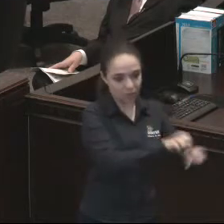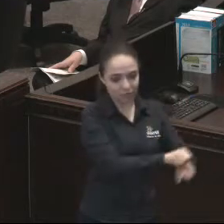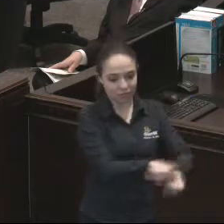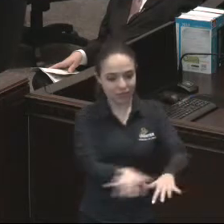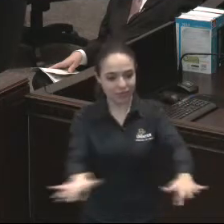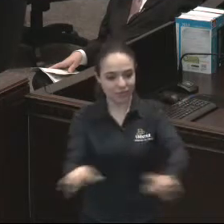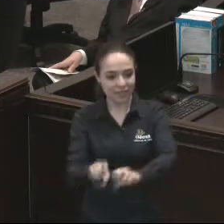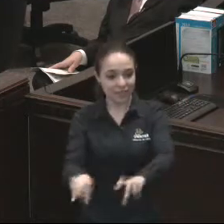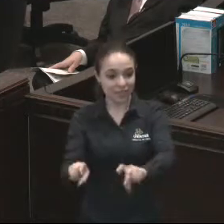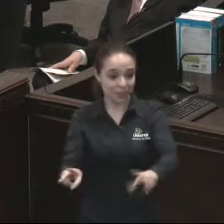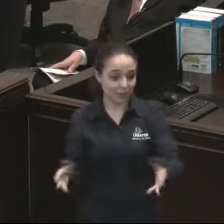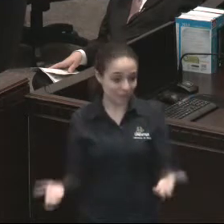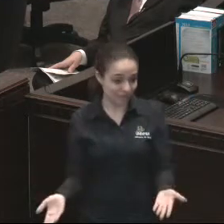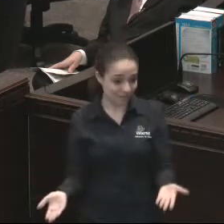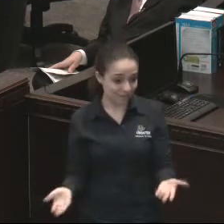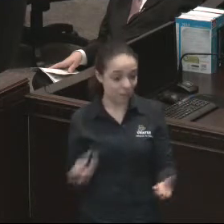eles provocam